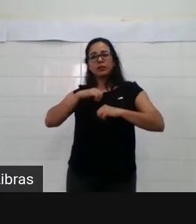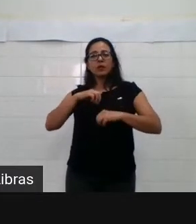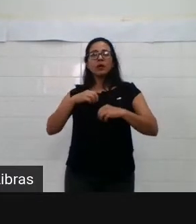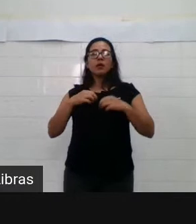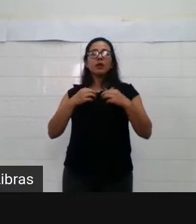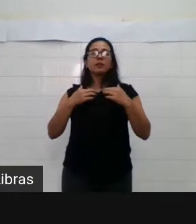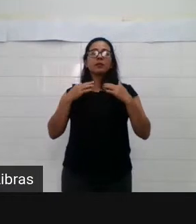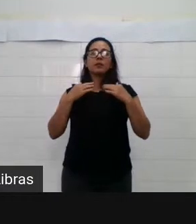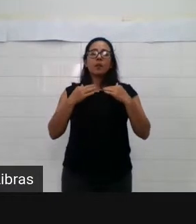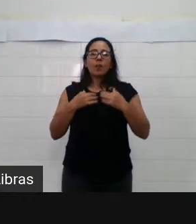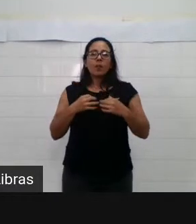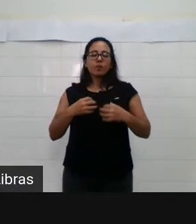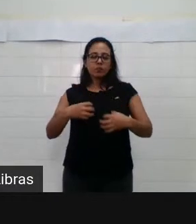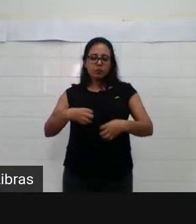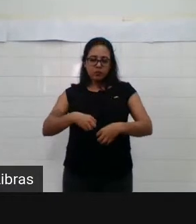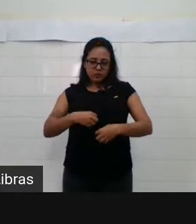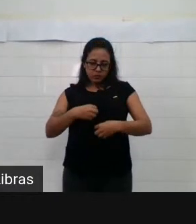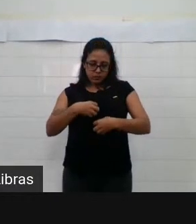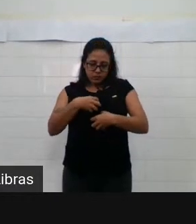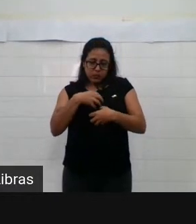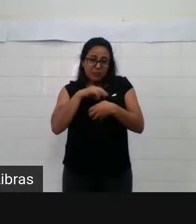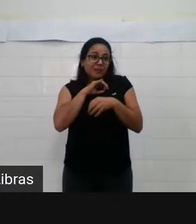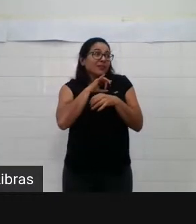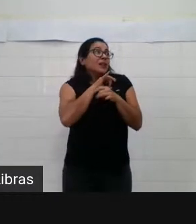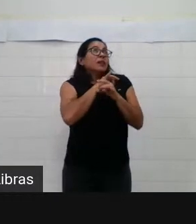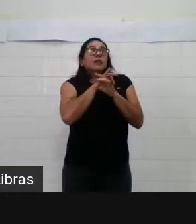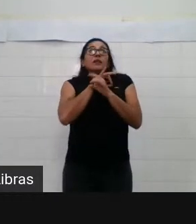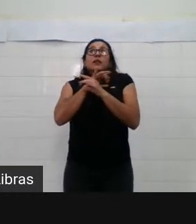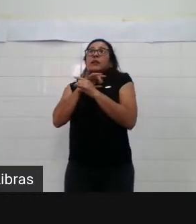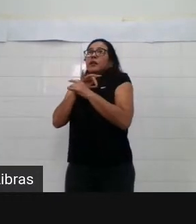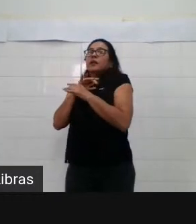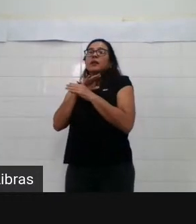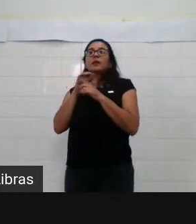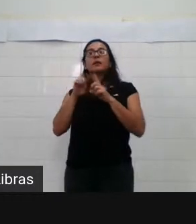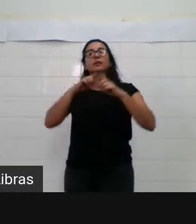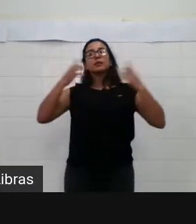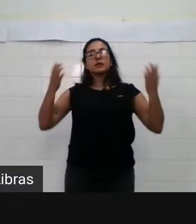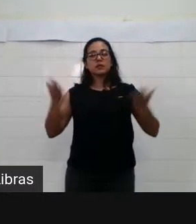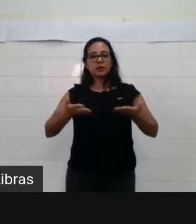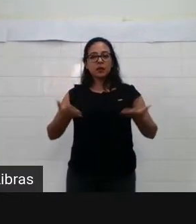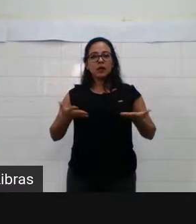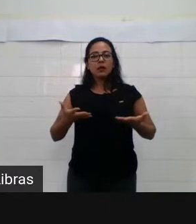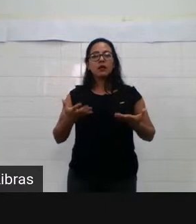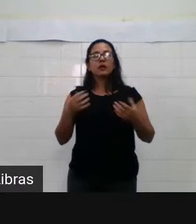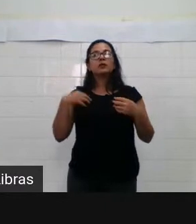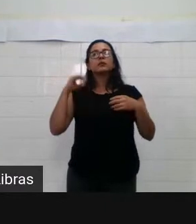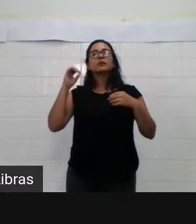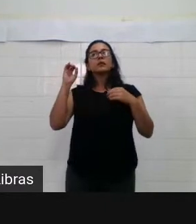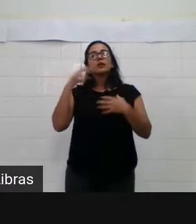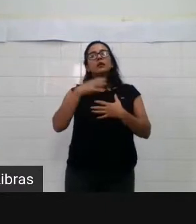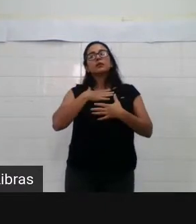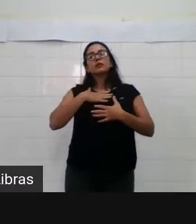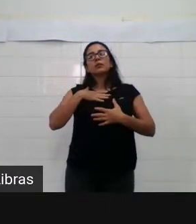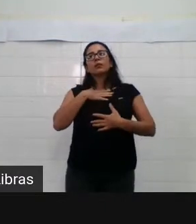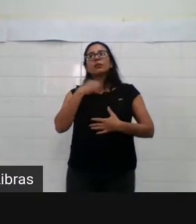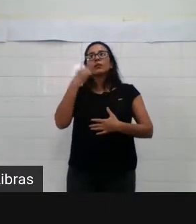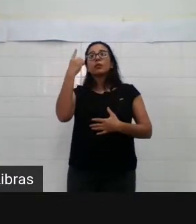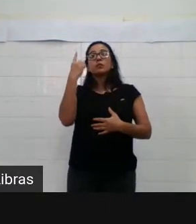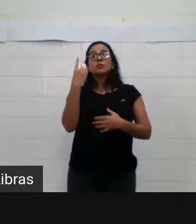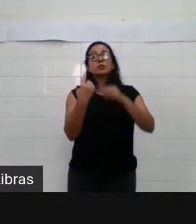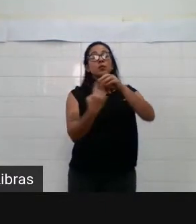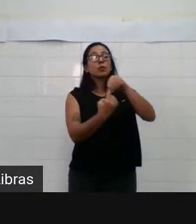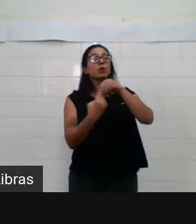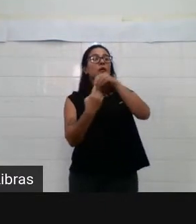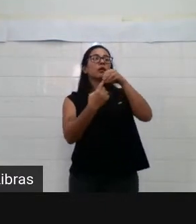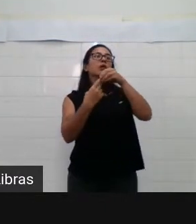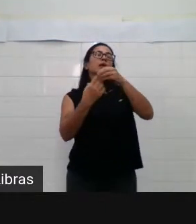ficava possuída pelo medo. Agora, gostava da ausência na qual ela se